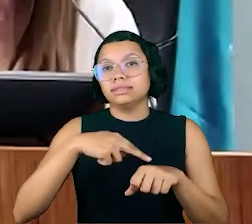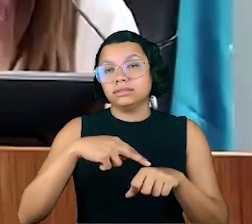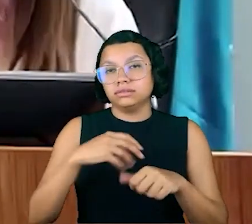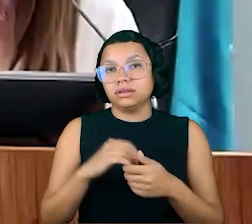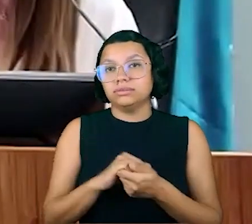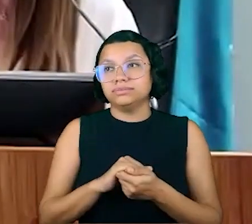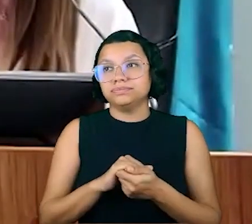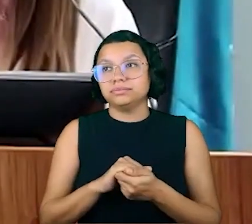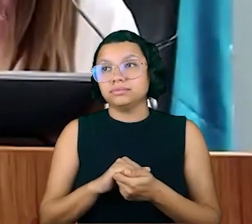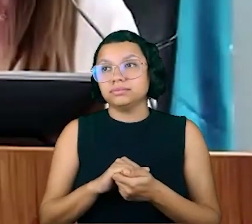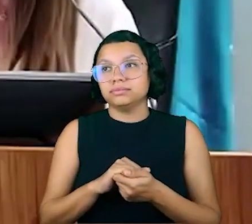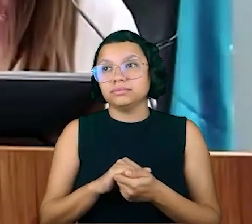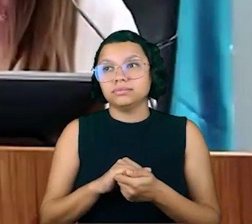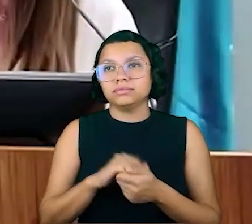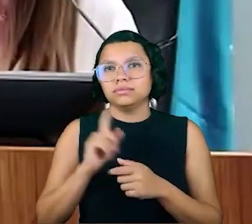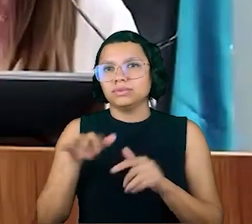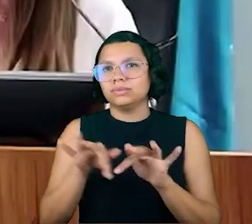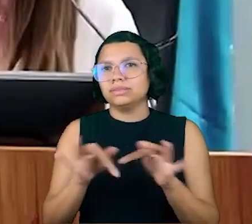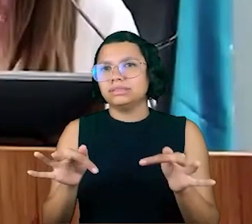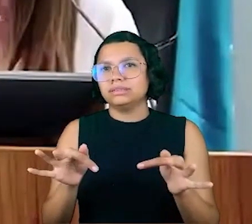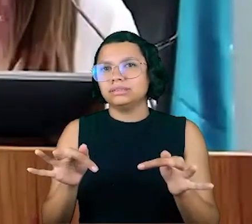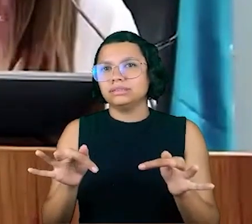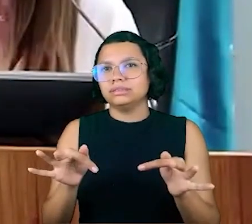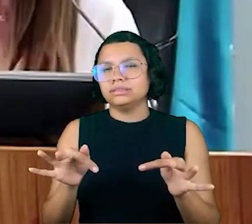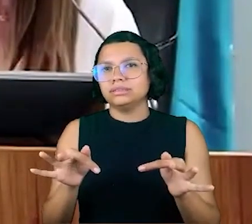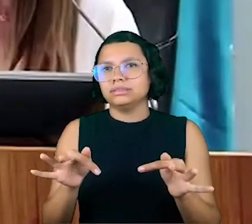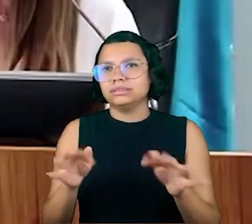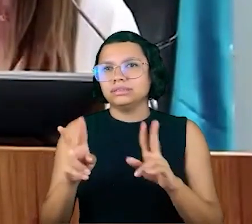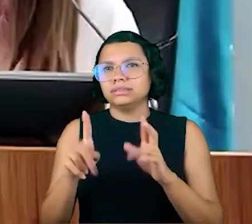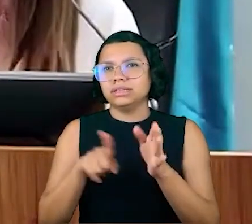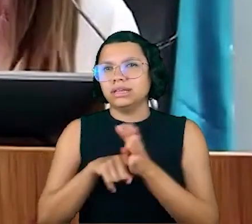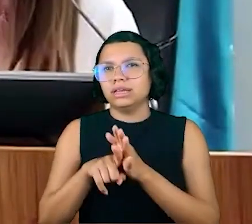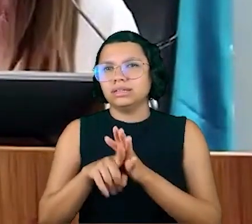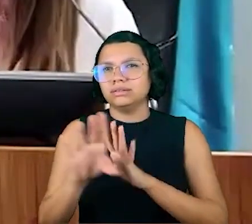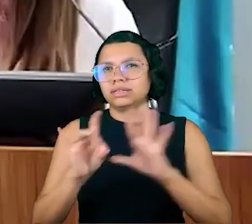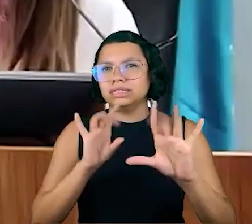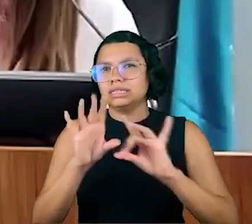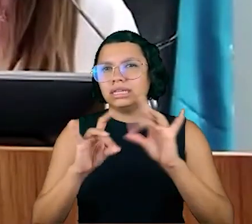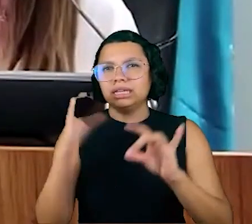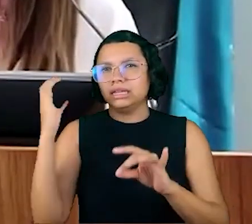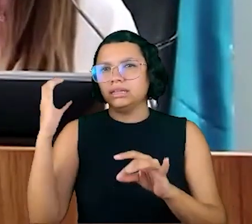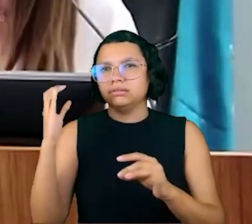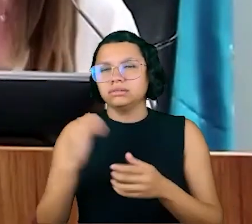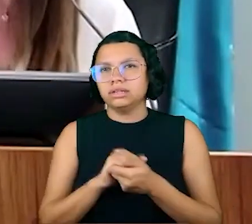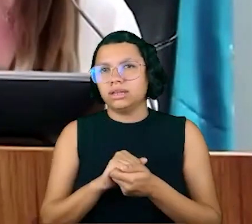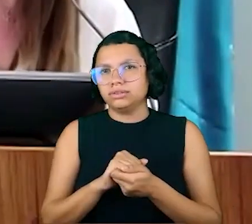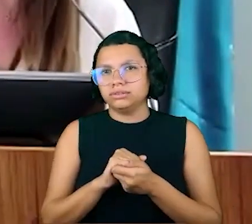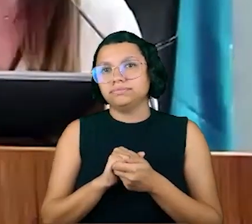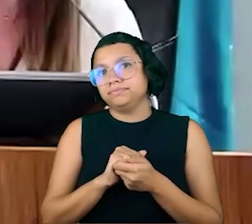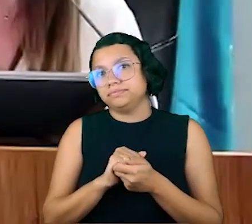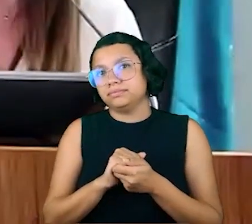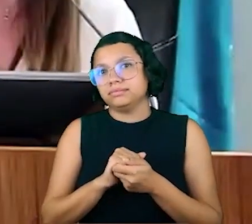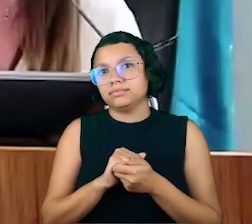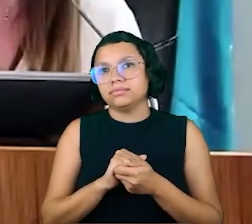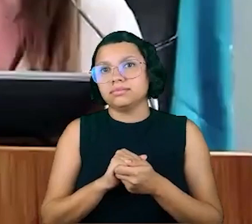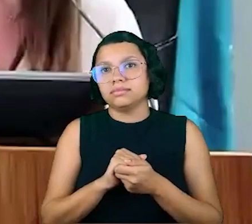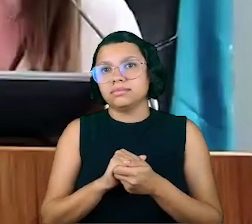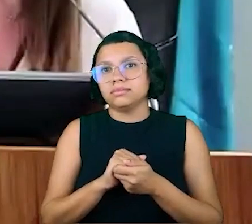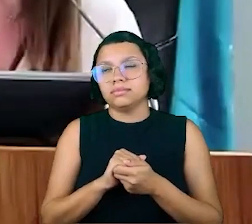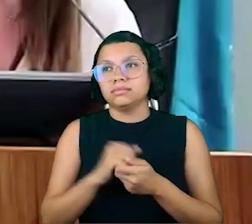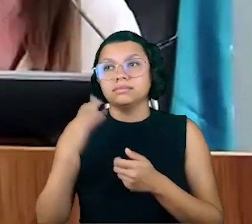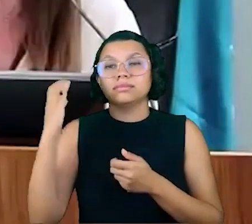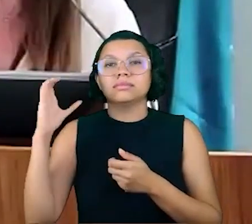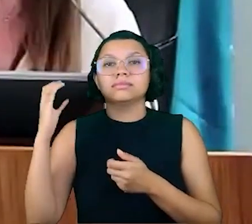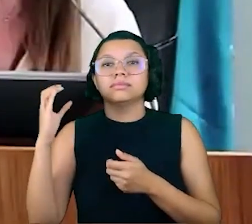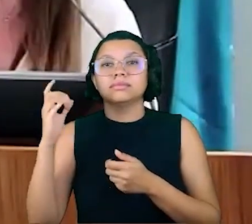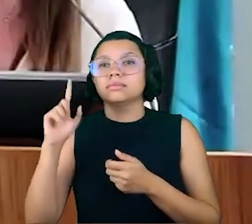Nacional, não está simplesmente a questão da seleção dos créditos. Tá?